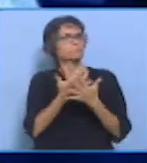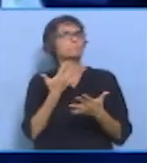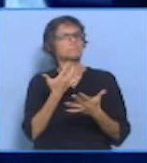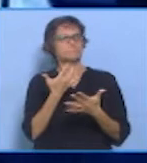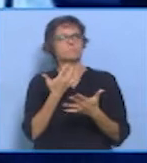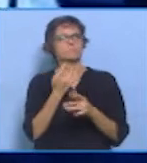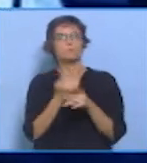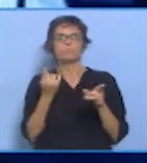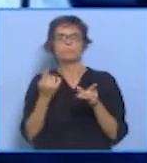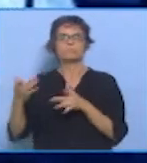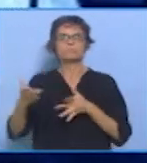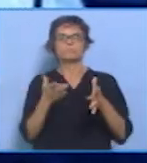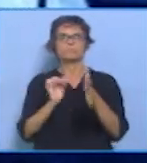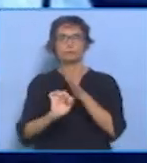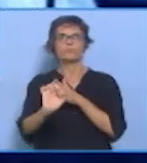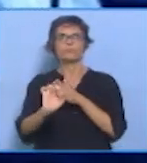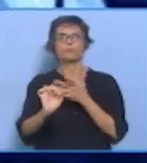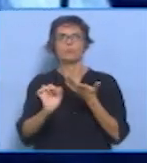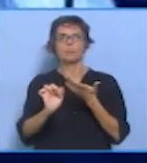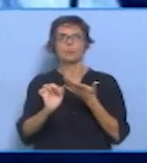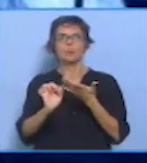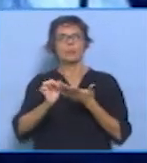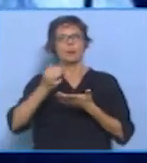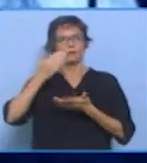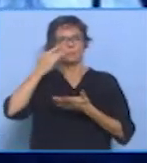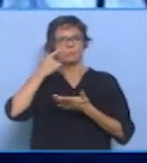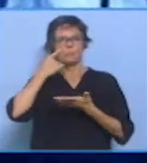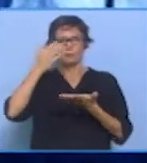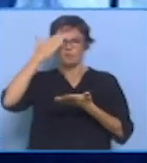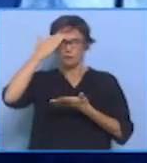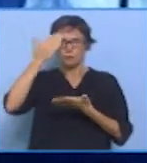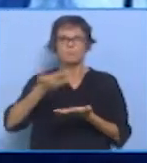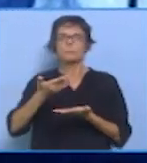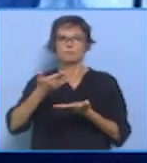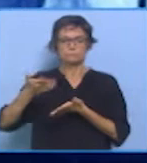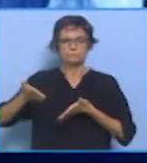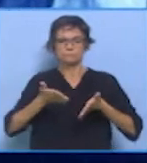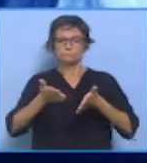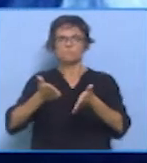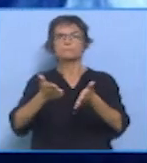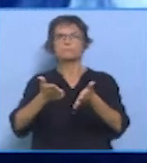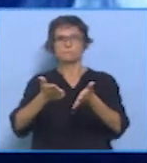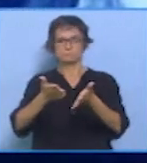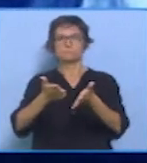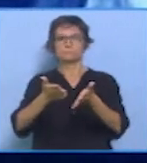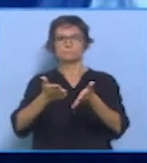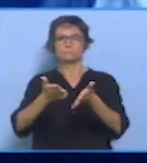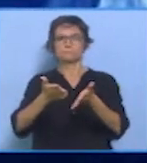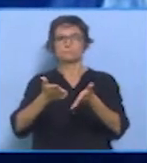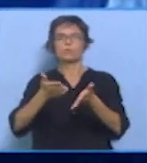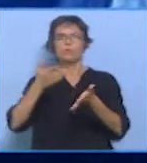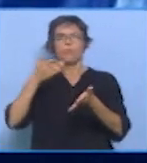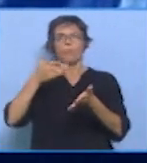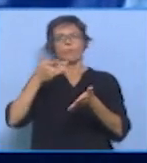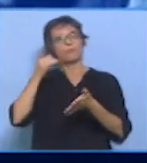o percurso que ele vai fazendo, que é um percurso de consciência e um percurso que tem um aturado estudo